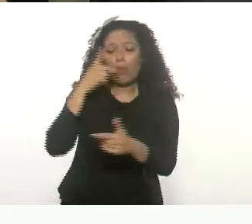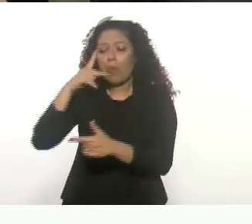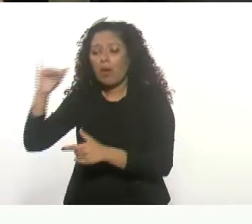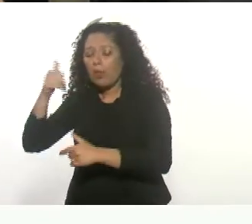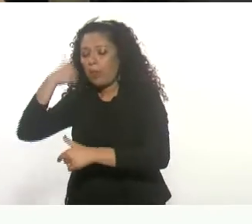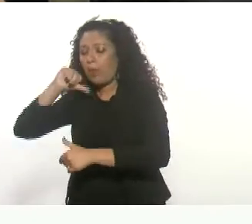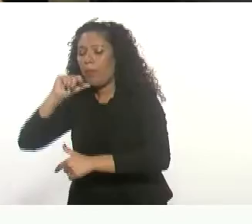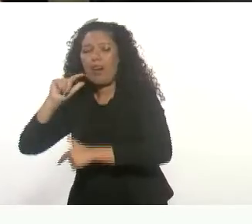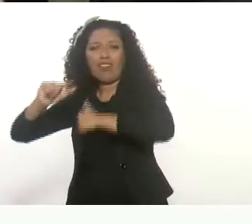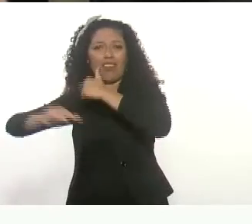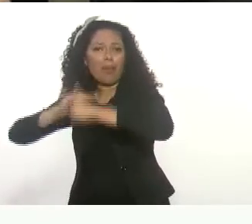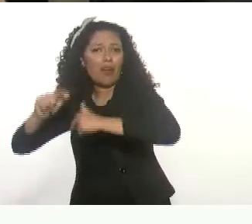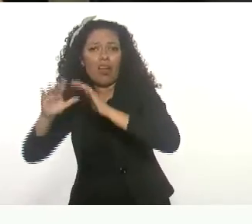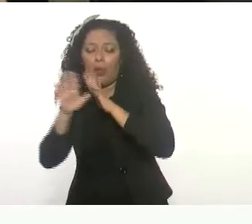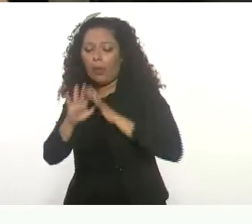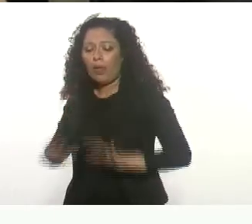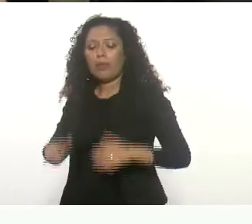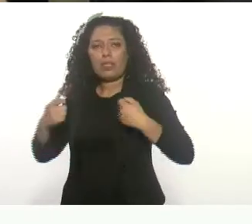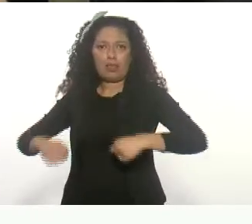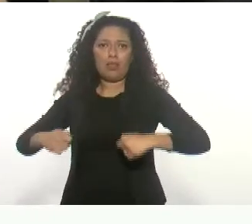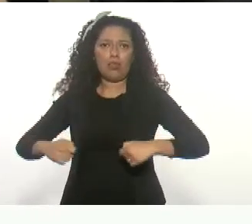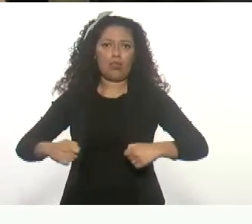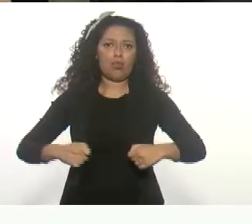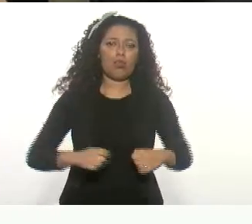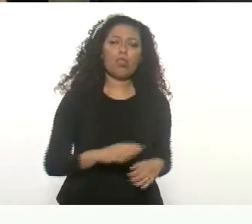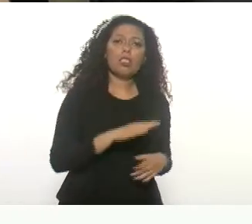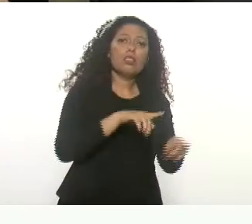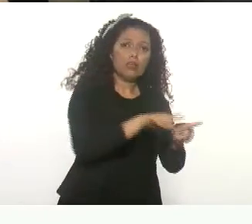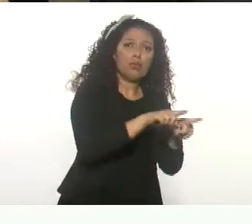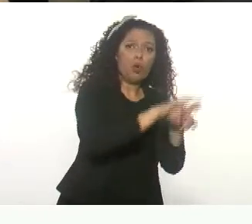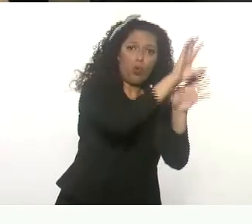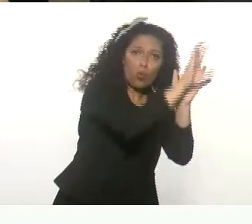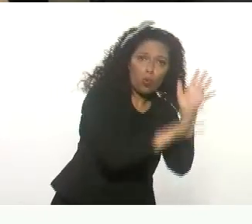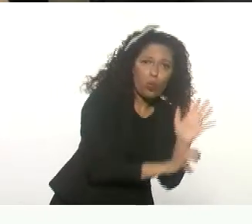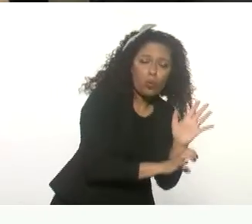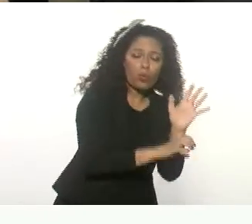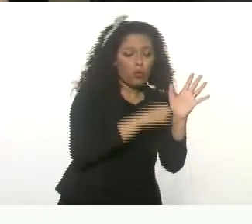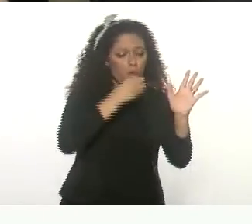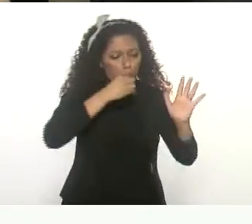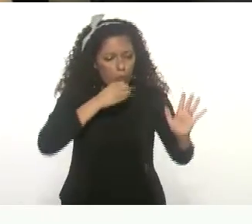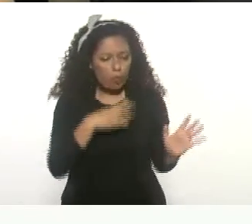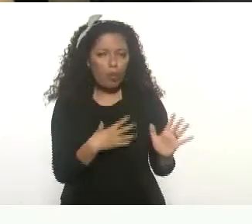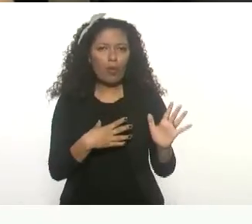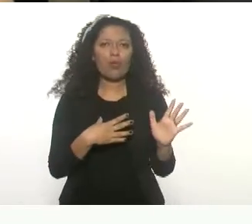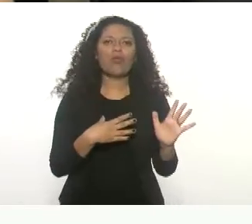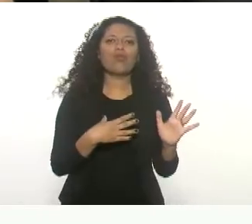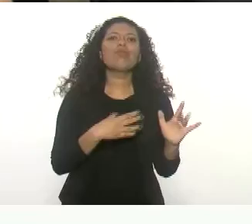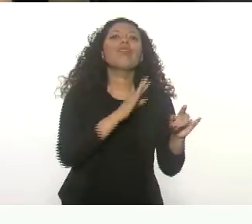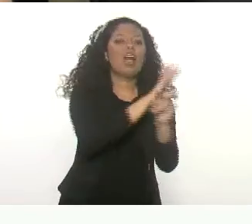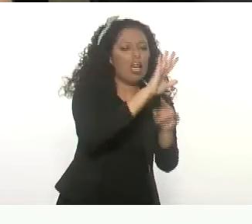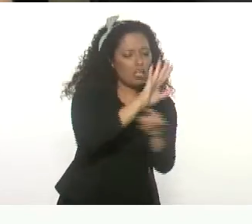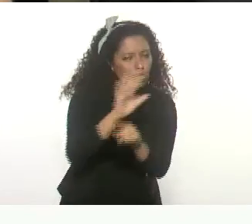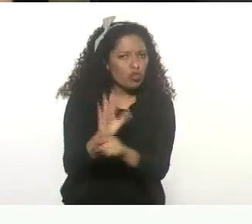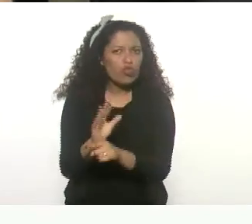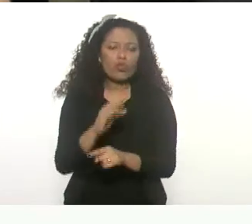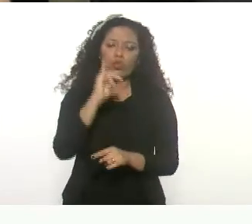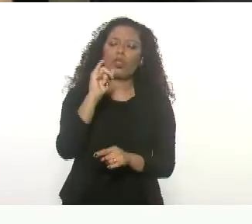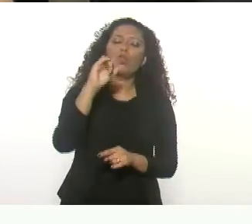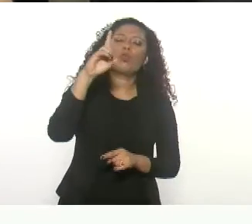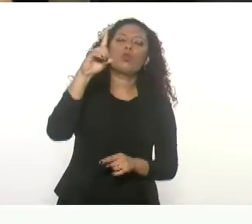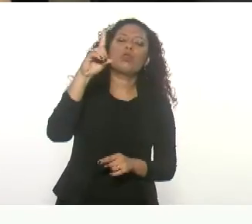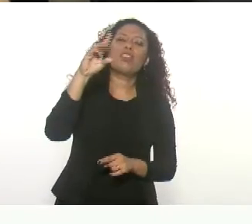o esporte, o técnico profissionalizante e um currículo de excelência para poder, aí sim, melhorar as notas no IDEB